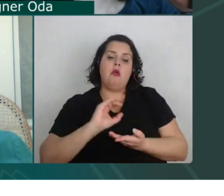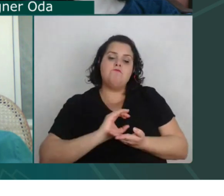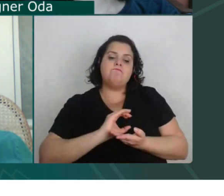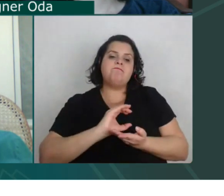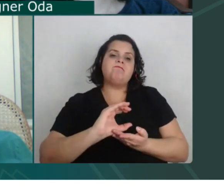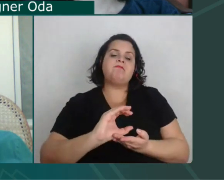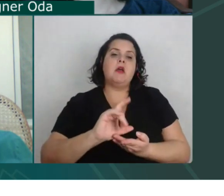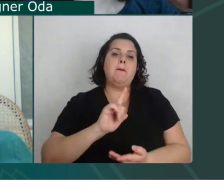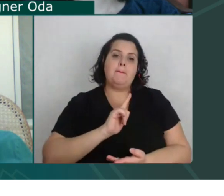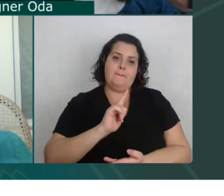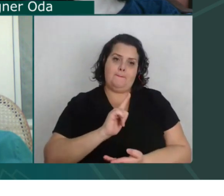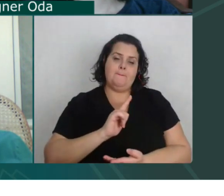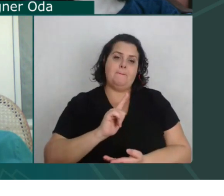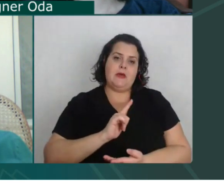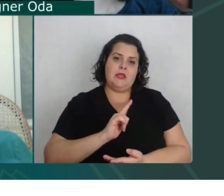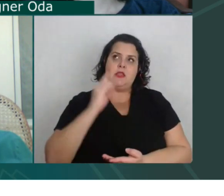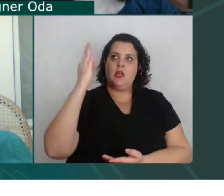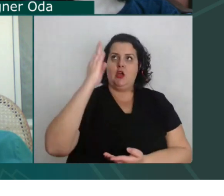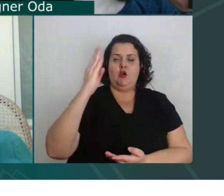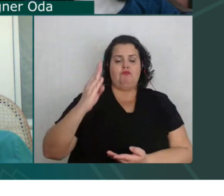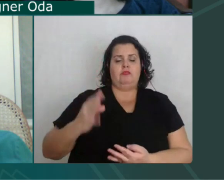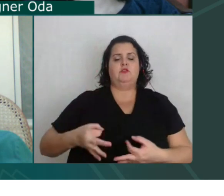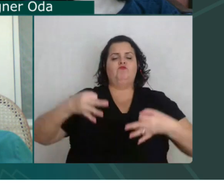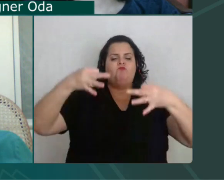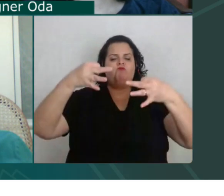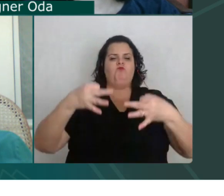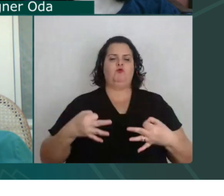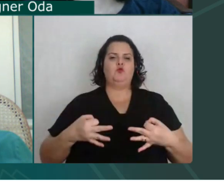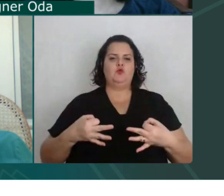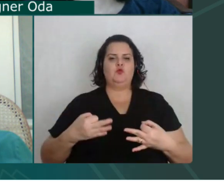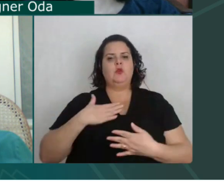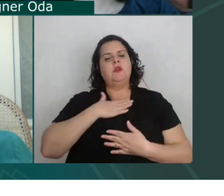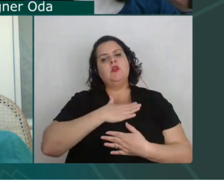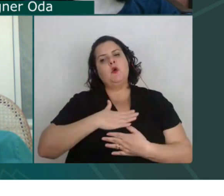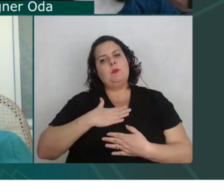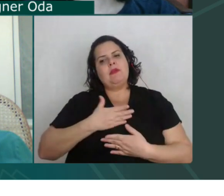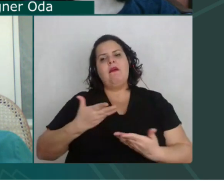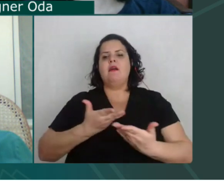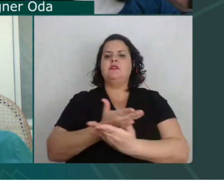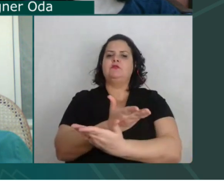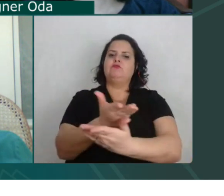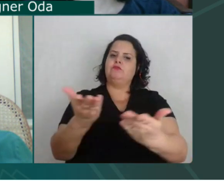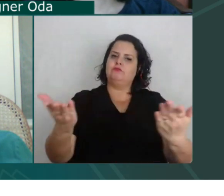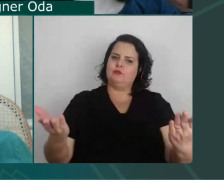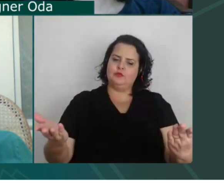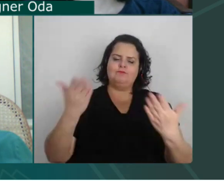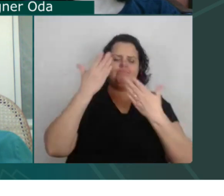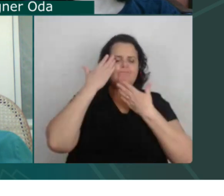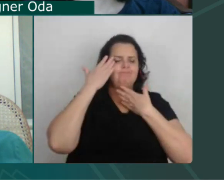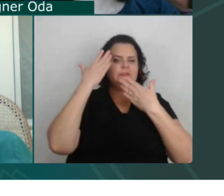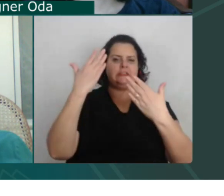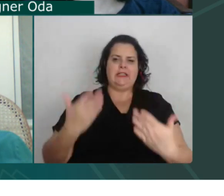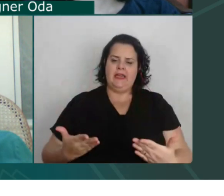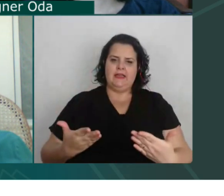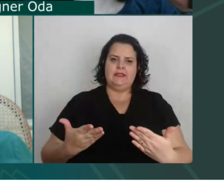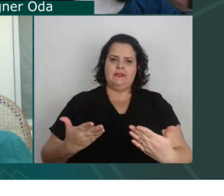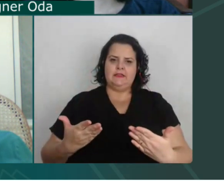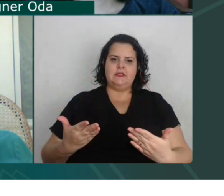gostaria então de agradecer a todos aqueles que nos deram o prazer da sua audiência. Gostaria de agradecer ao